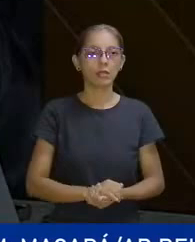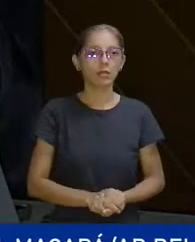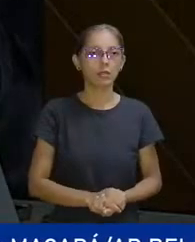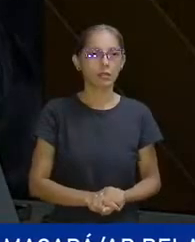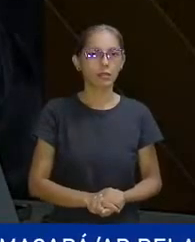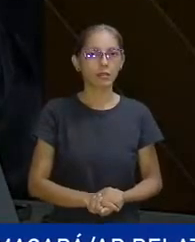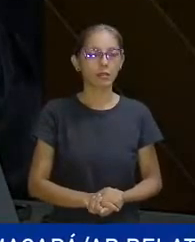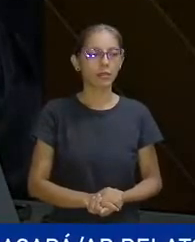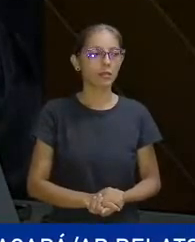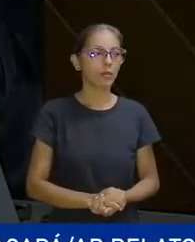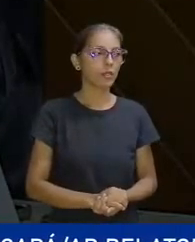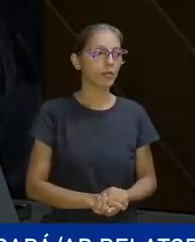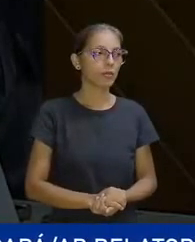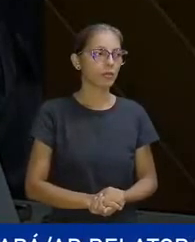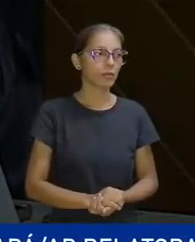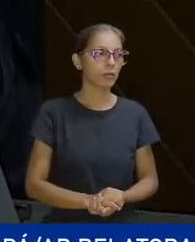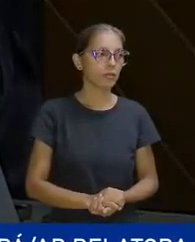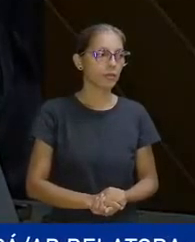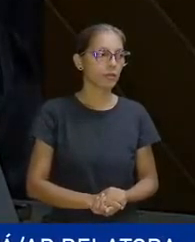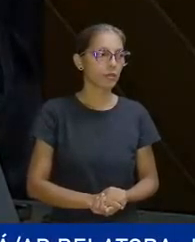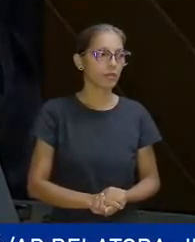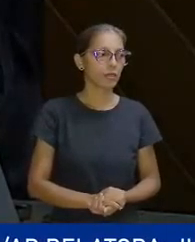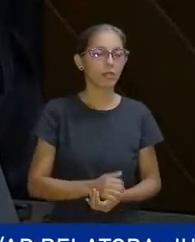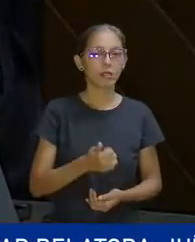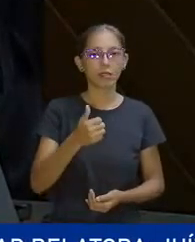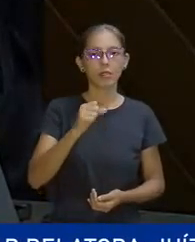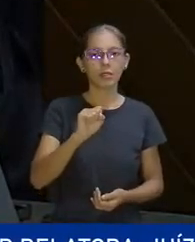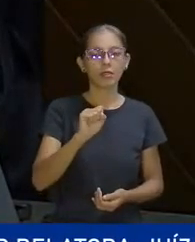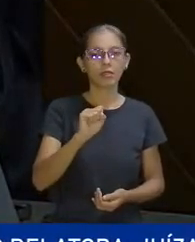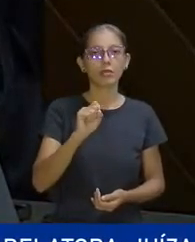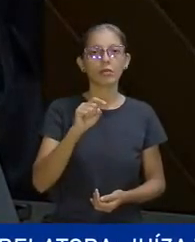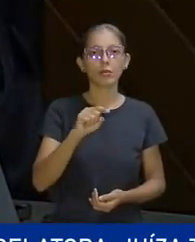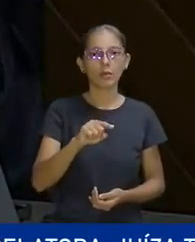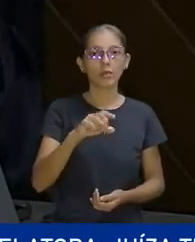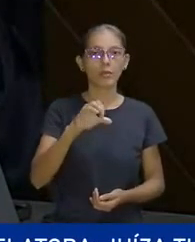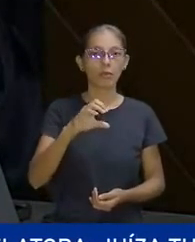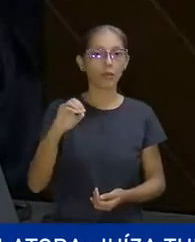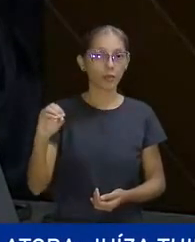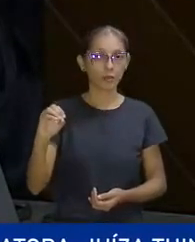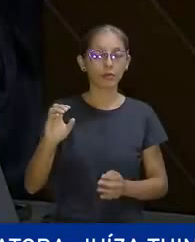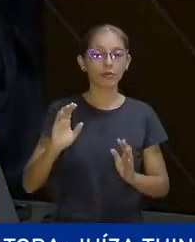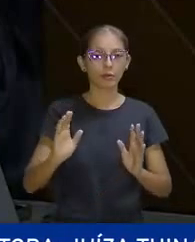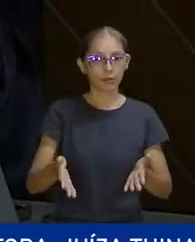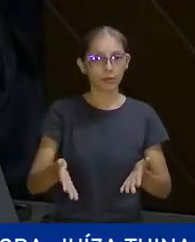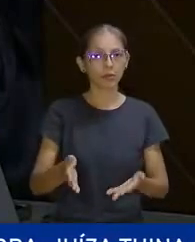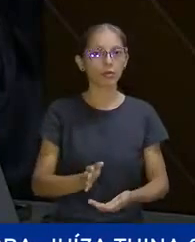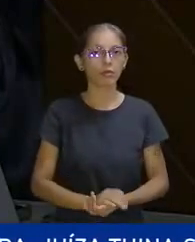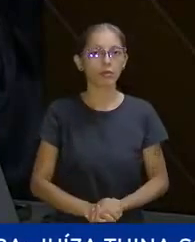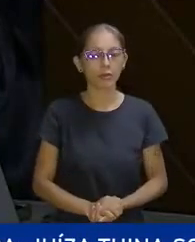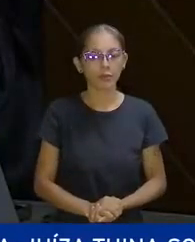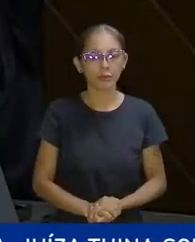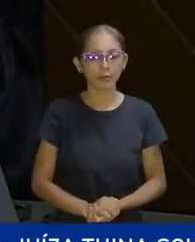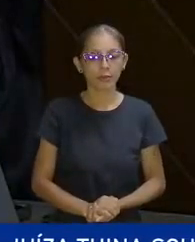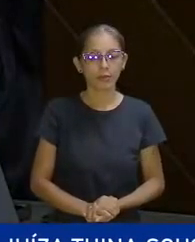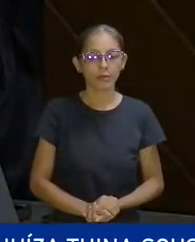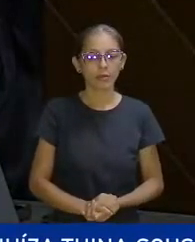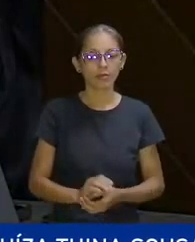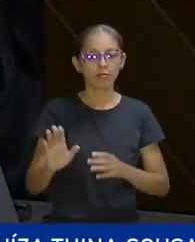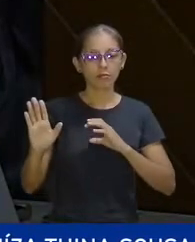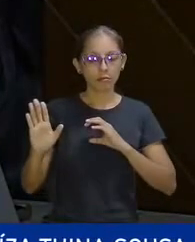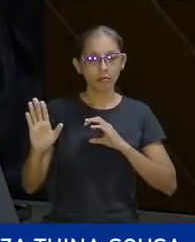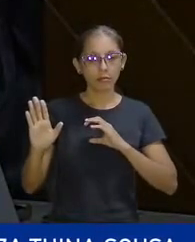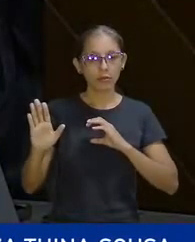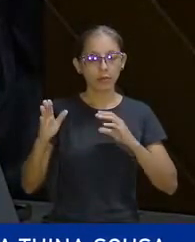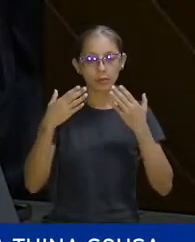18.950. Está bem ilustrado no voto que consta do SharePoint. Assim, a candidata comprovou, por meio de contrato